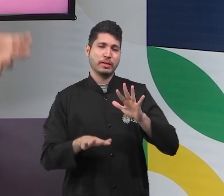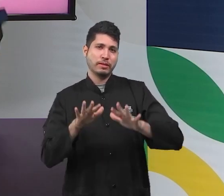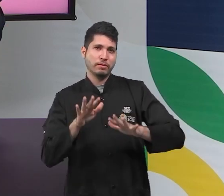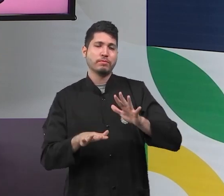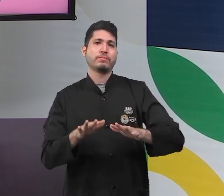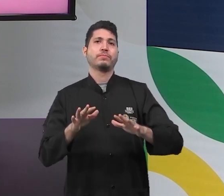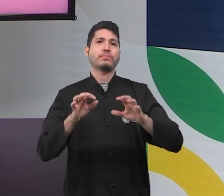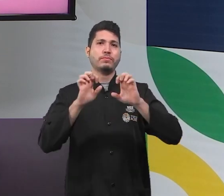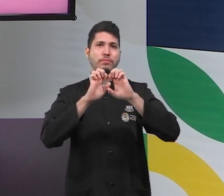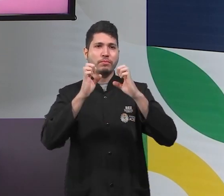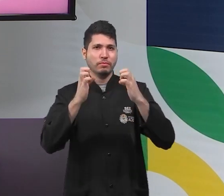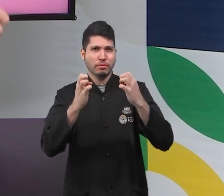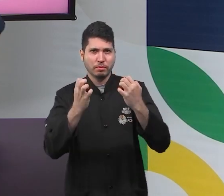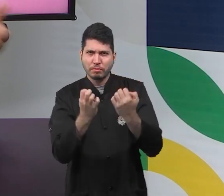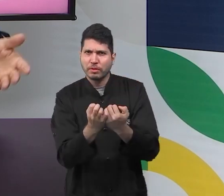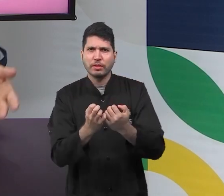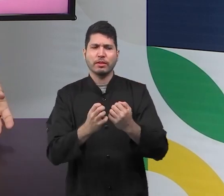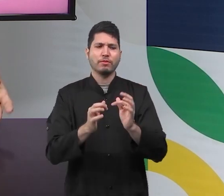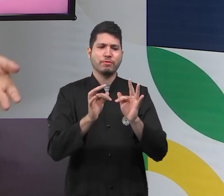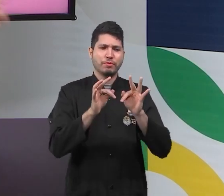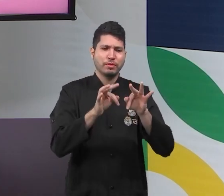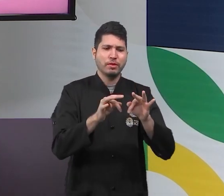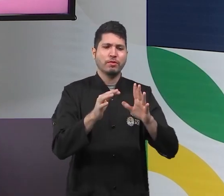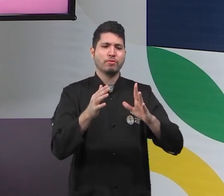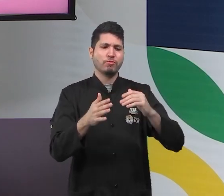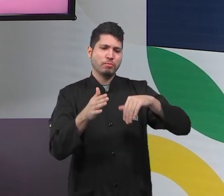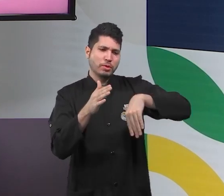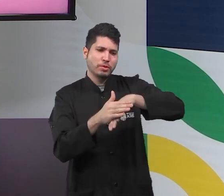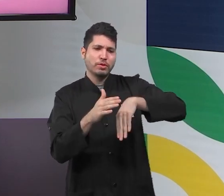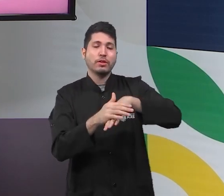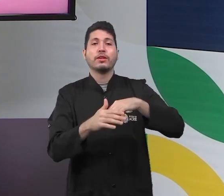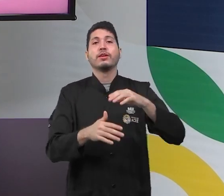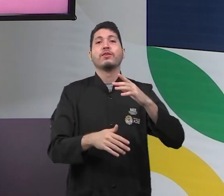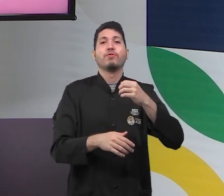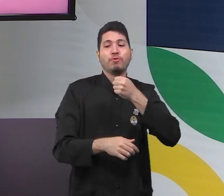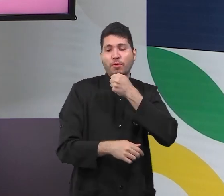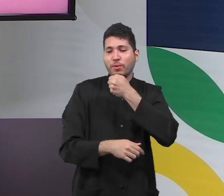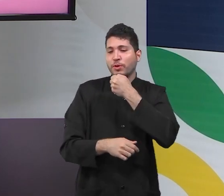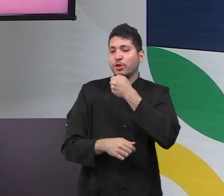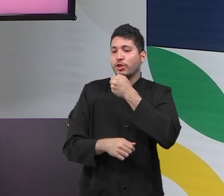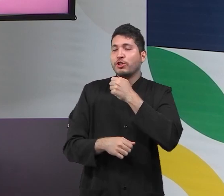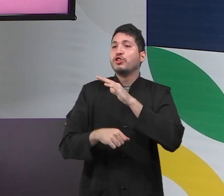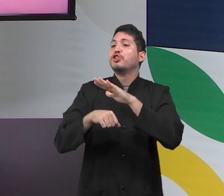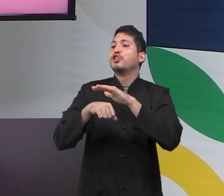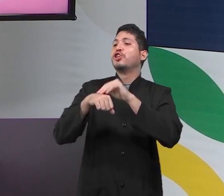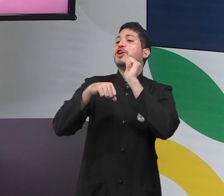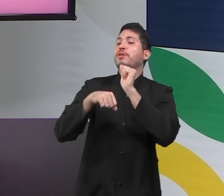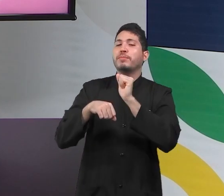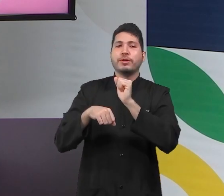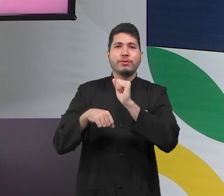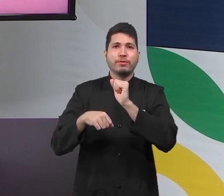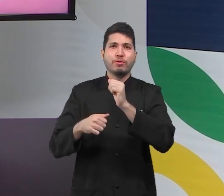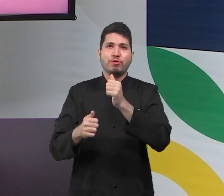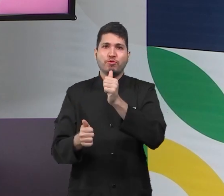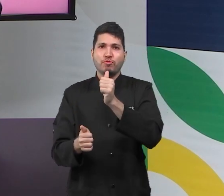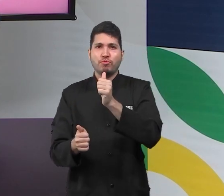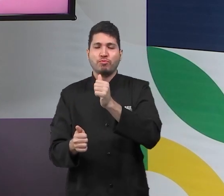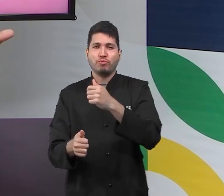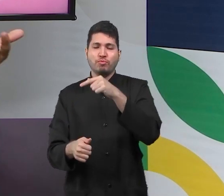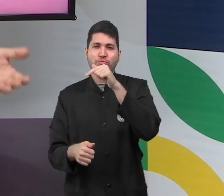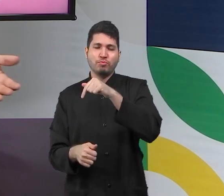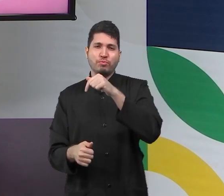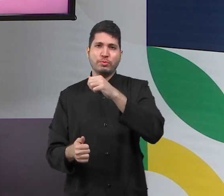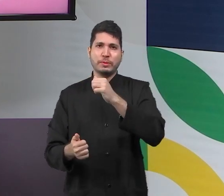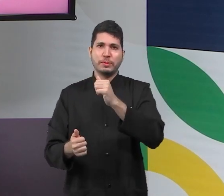de futebol, ao final ali, o repórter vai à beira do gramado, chama o jogador e entrevista ele. A própria entrevista